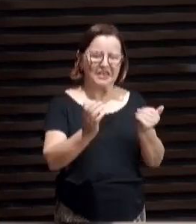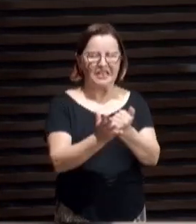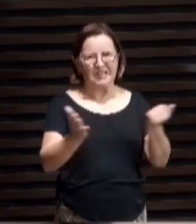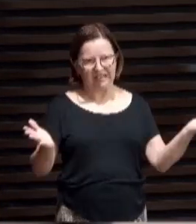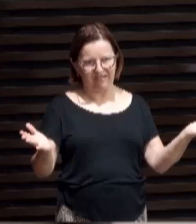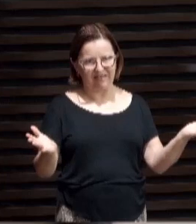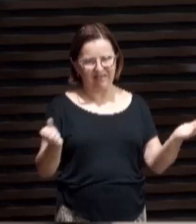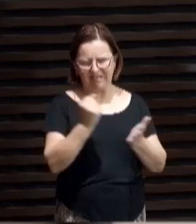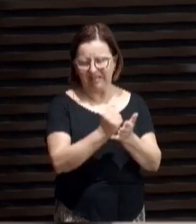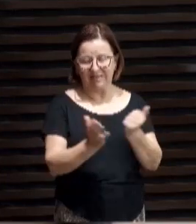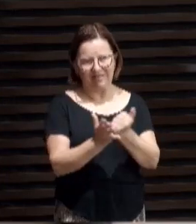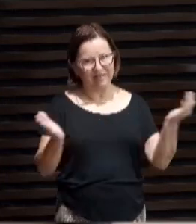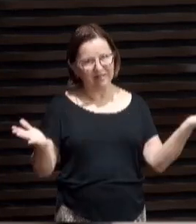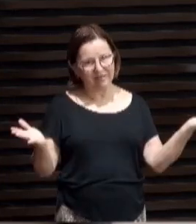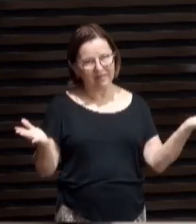crucifica-o.